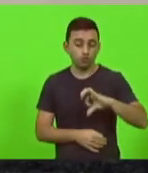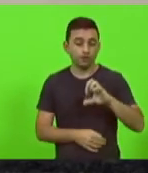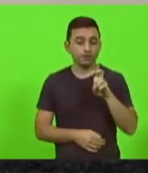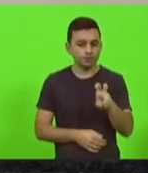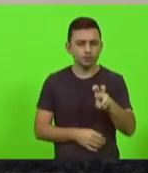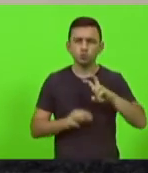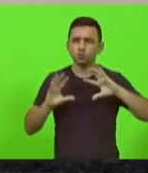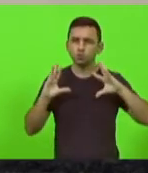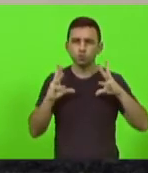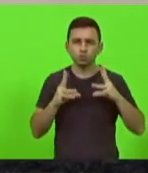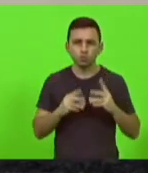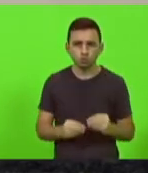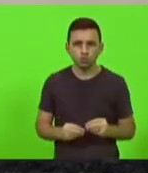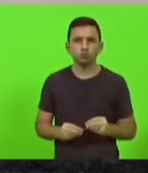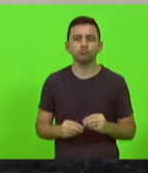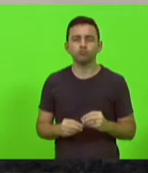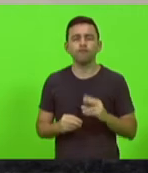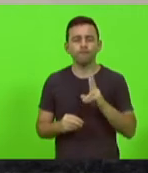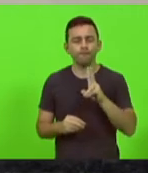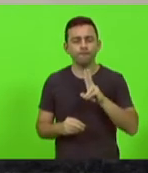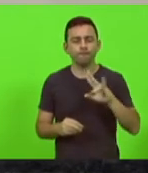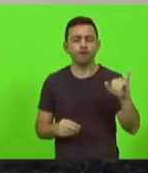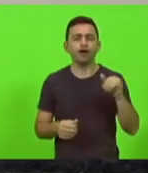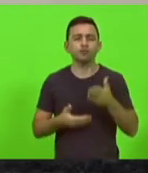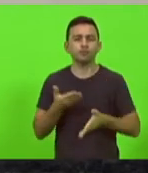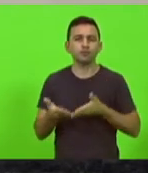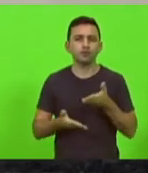atendidos, estendendo o plano